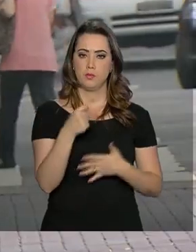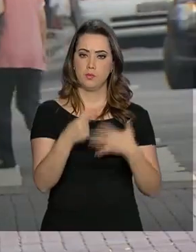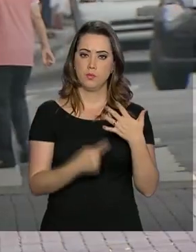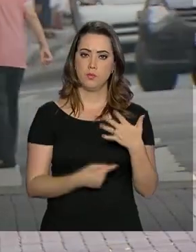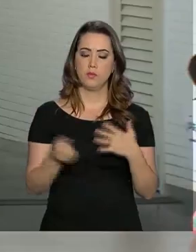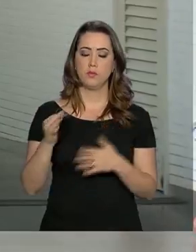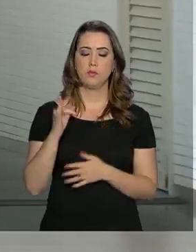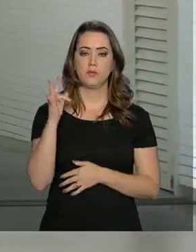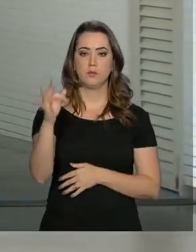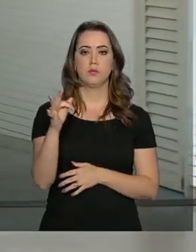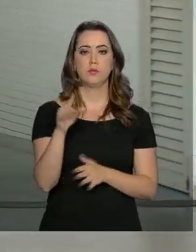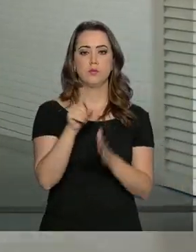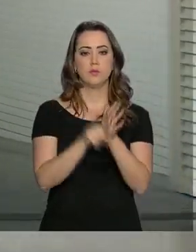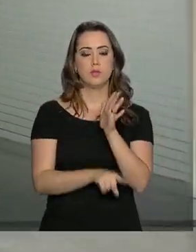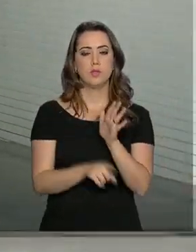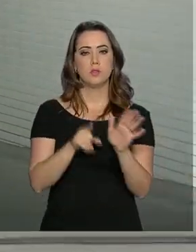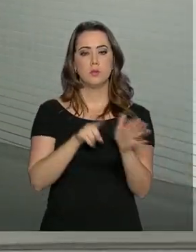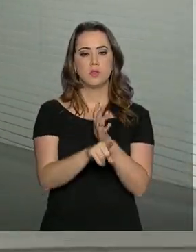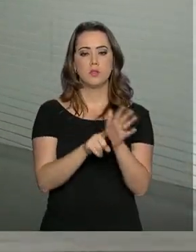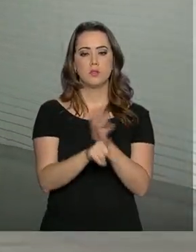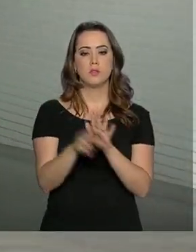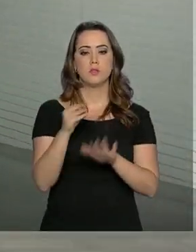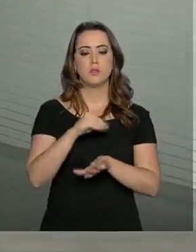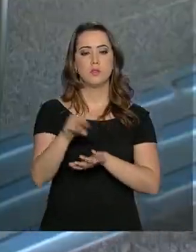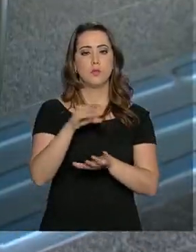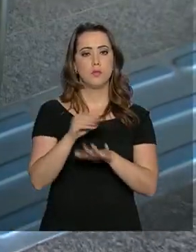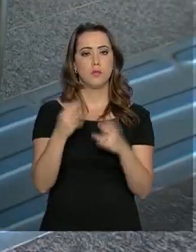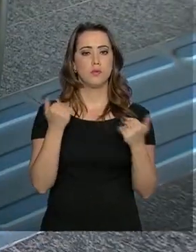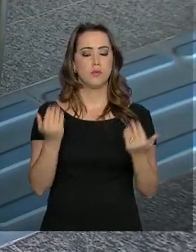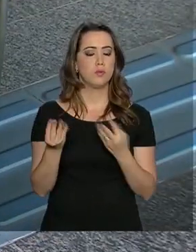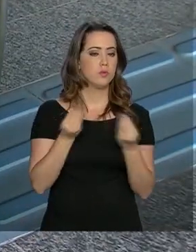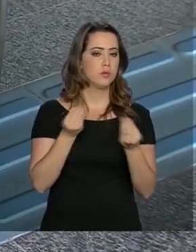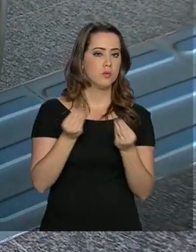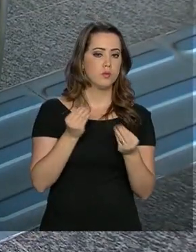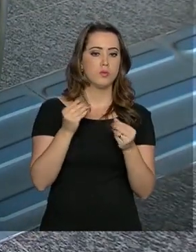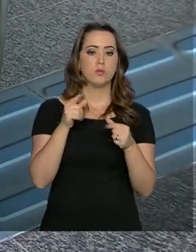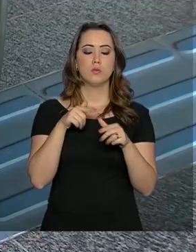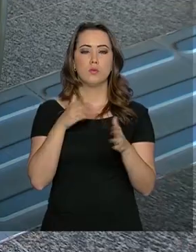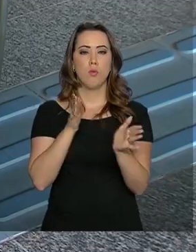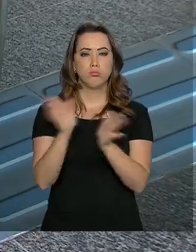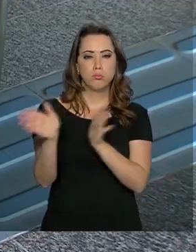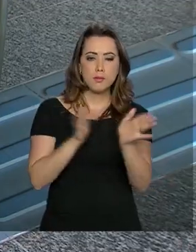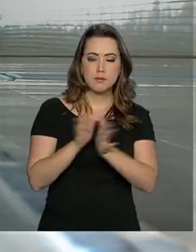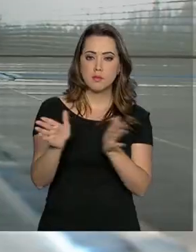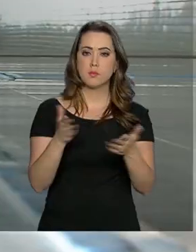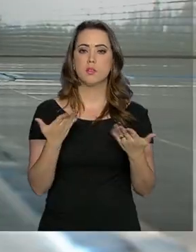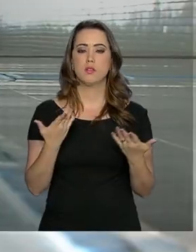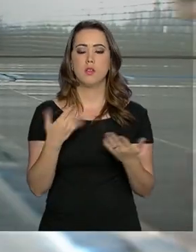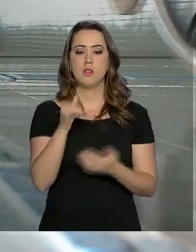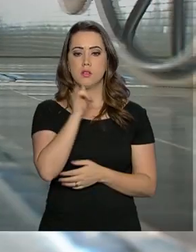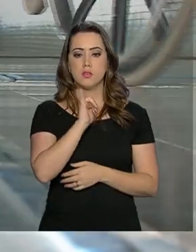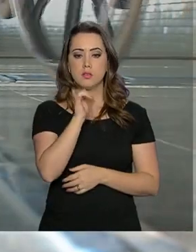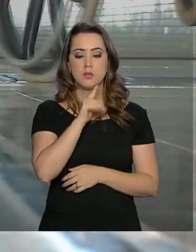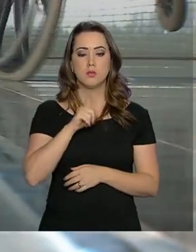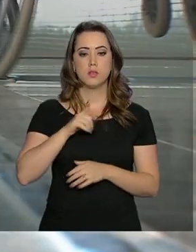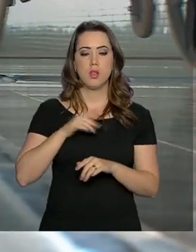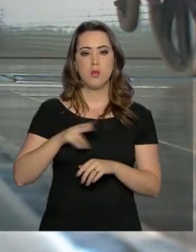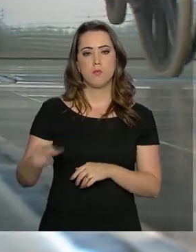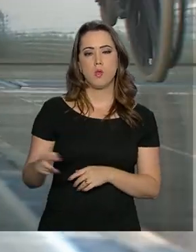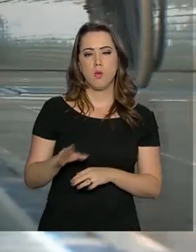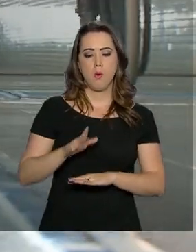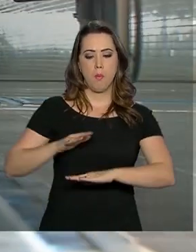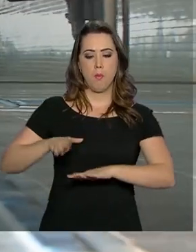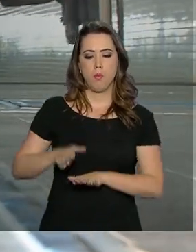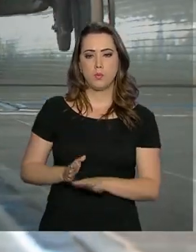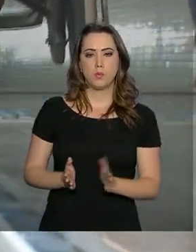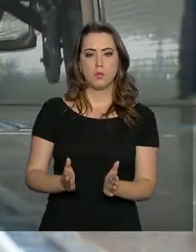próximo censo estão o levantamento de informações sobre condições de acessibilidade, como a existência de piso tátil